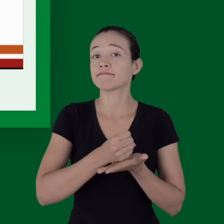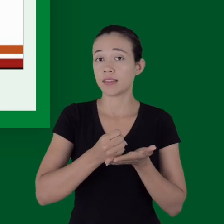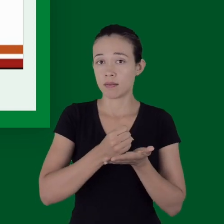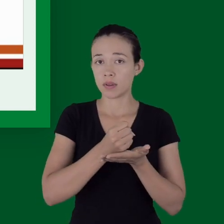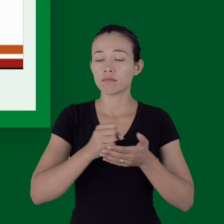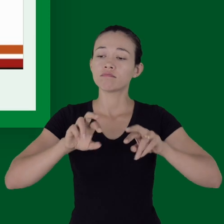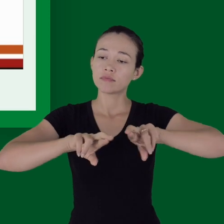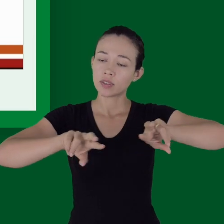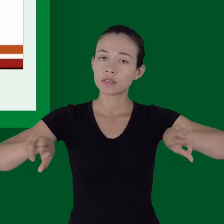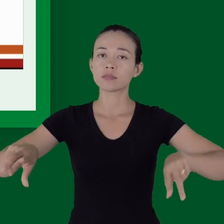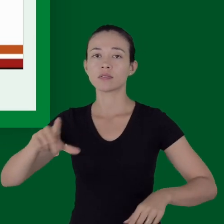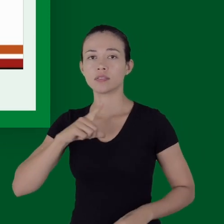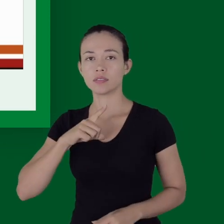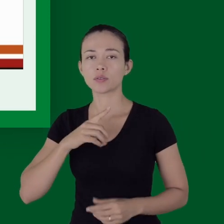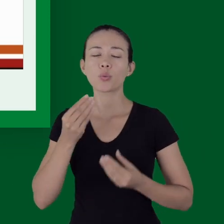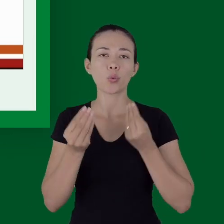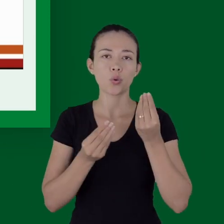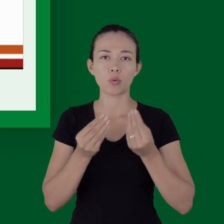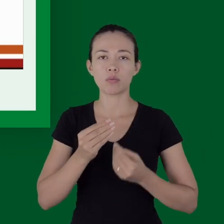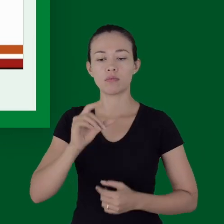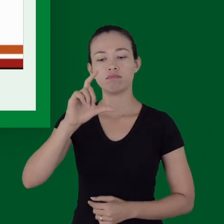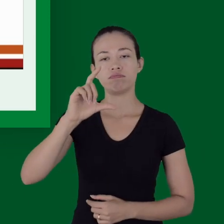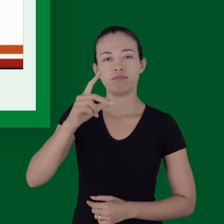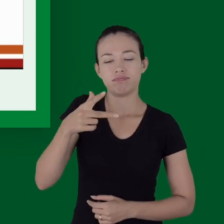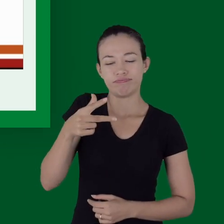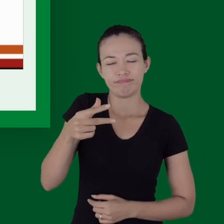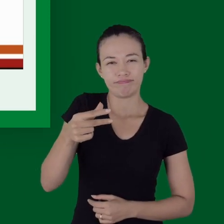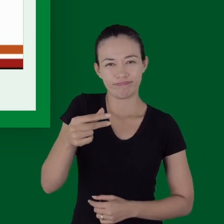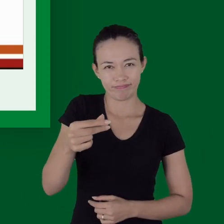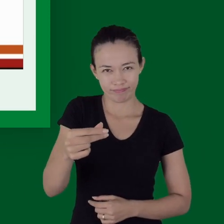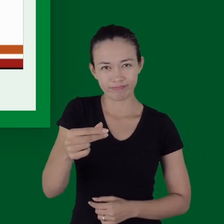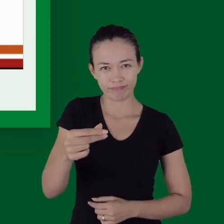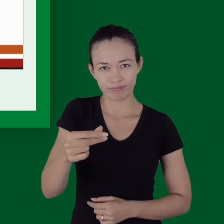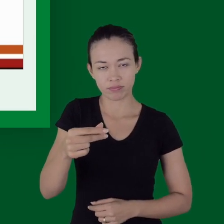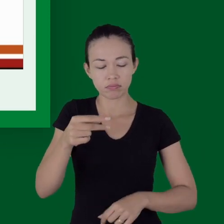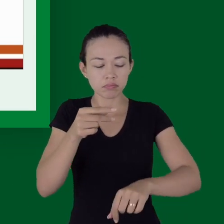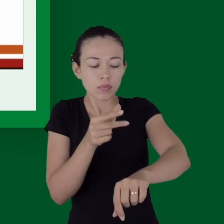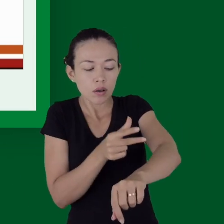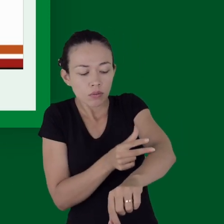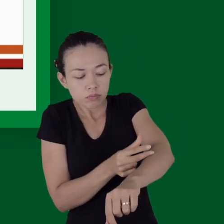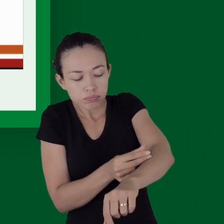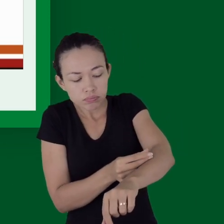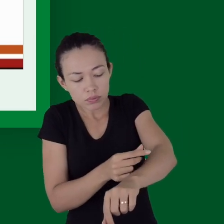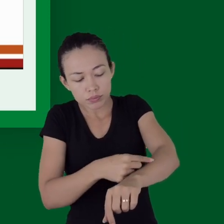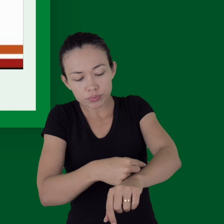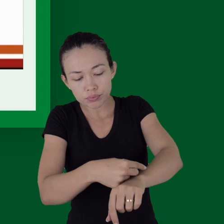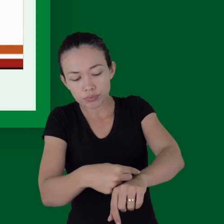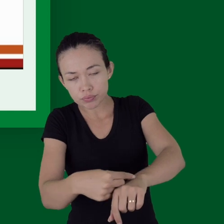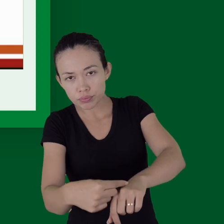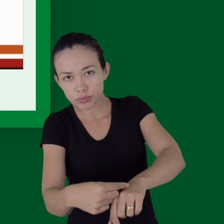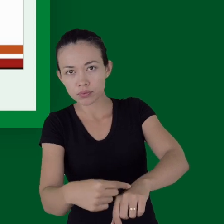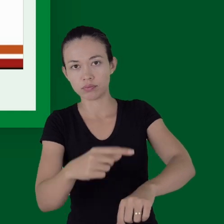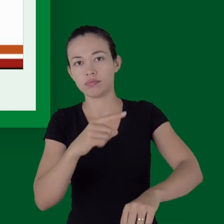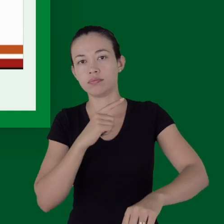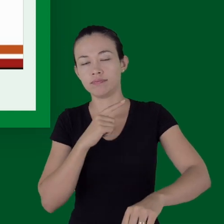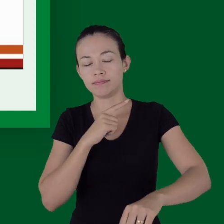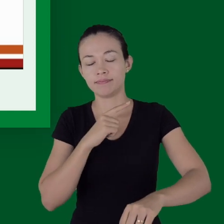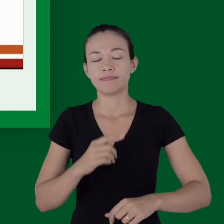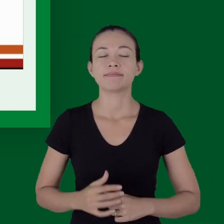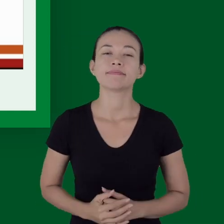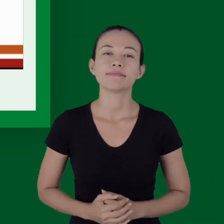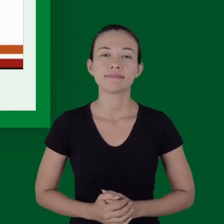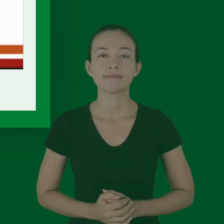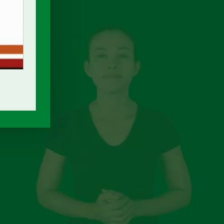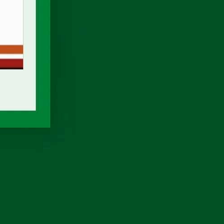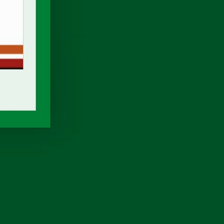Relativo às drogas, né? A gente tem que lembrar que a gente administra as drogas em bolos, seguidas de um flush para lavar